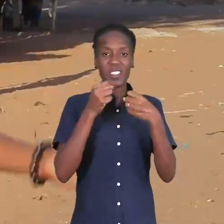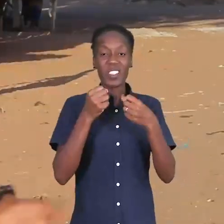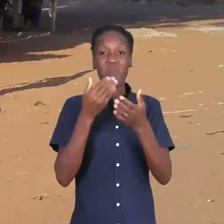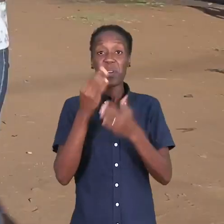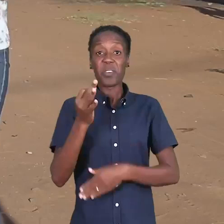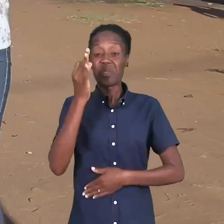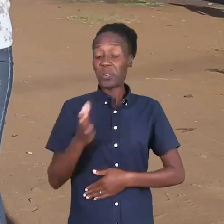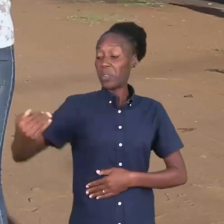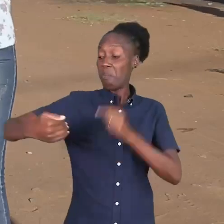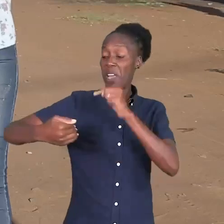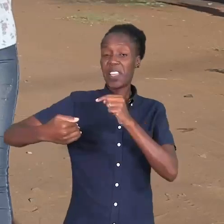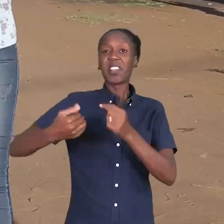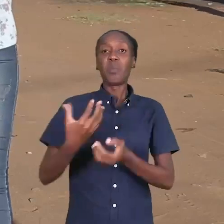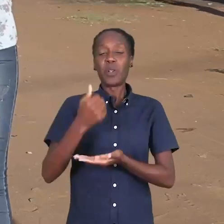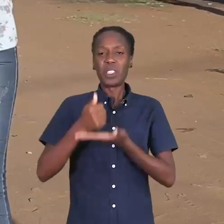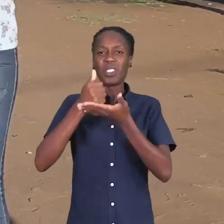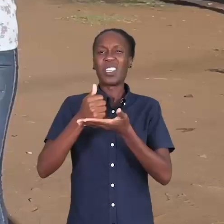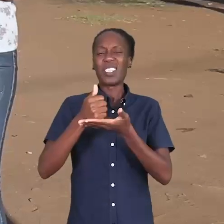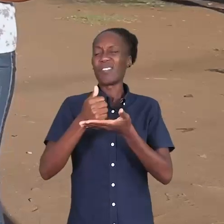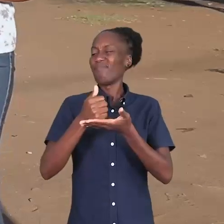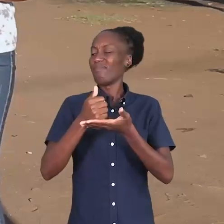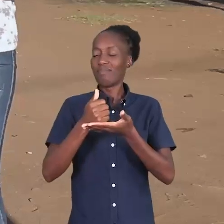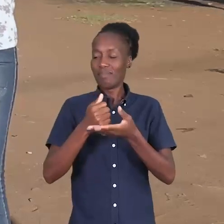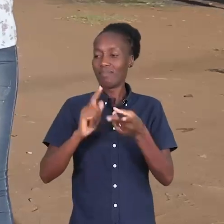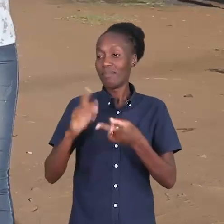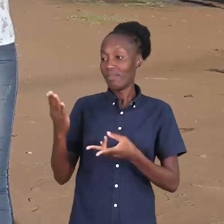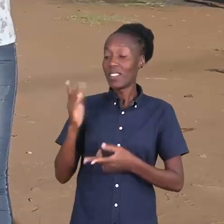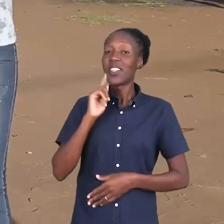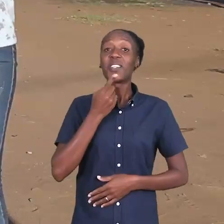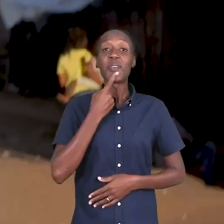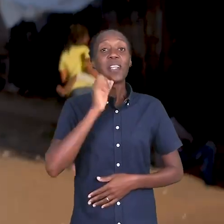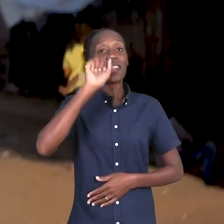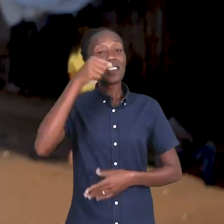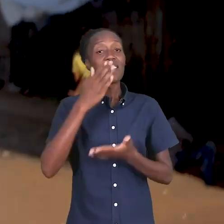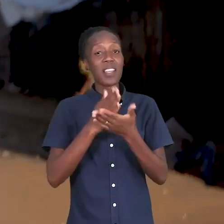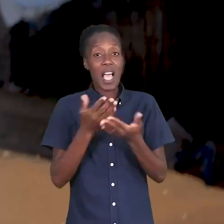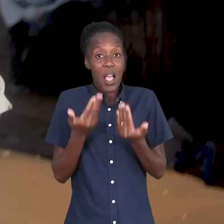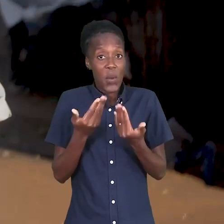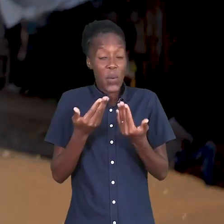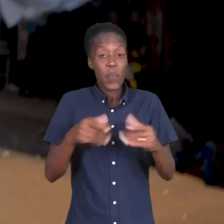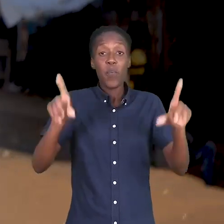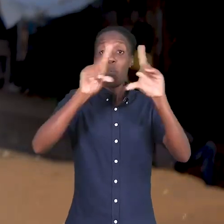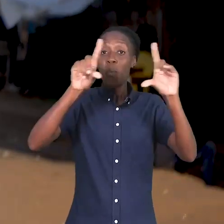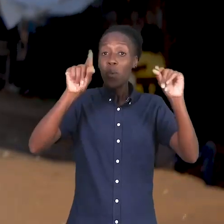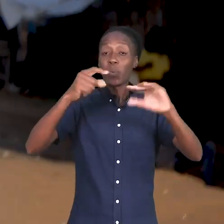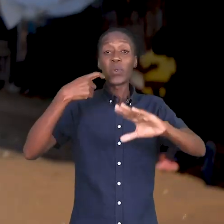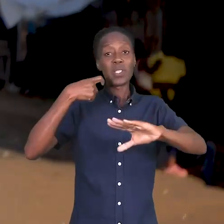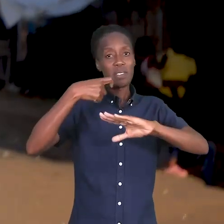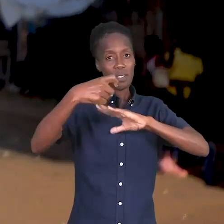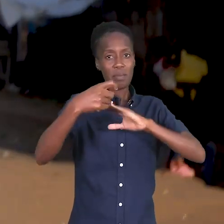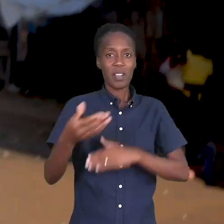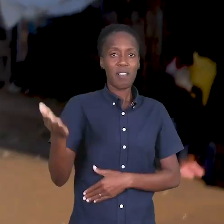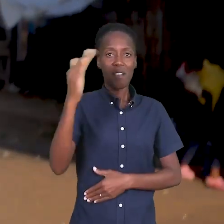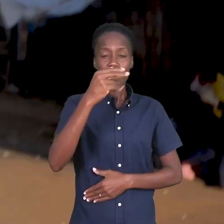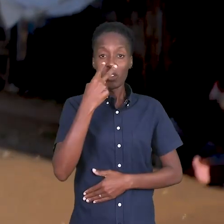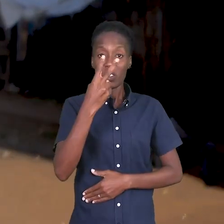precisam estudar porque os seus maridos vão as sustentar. Verdade, Cornélio. Exato. E é sobre isso, Cornélio, que